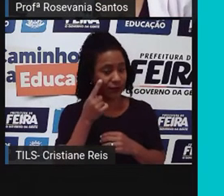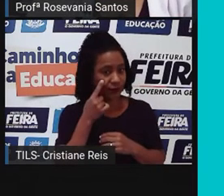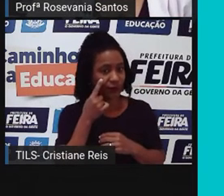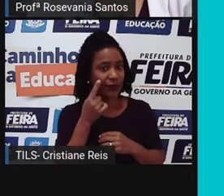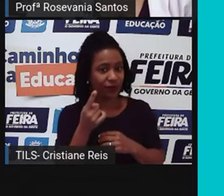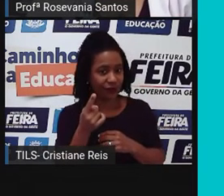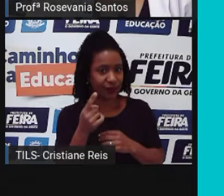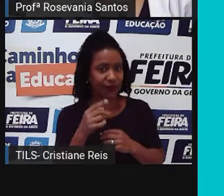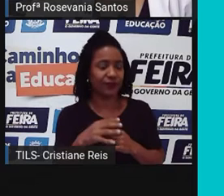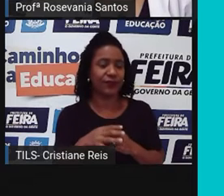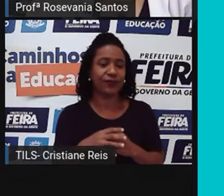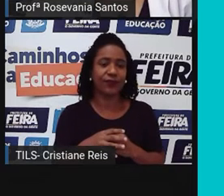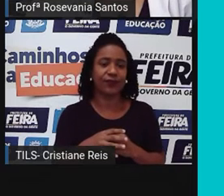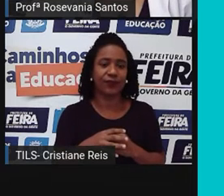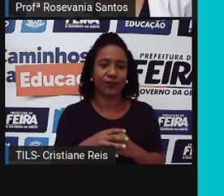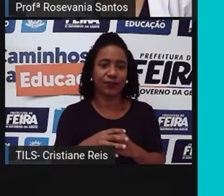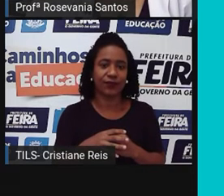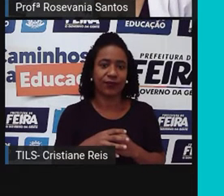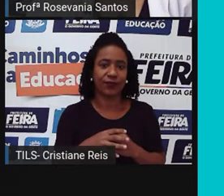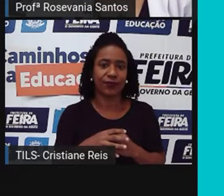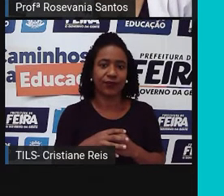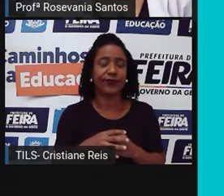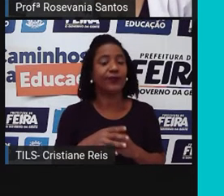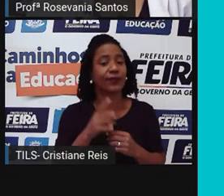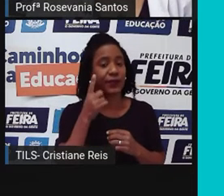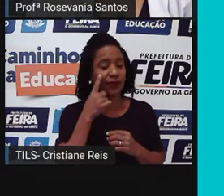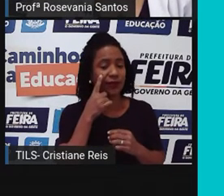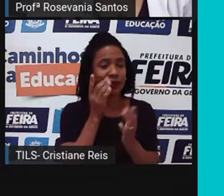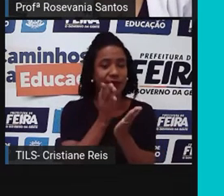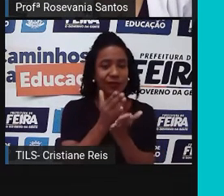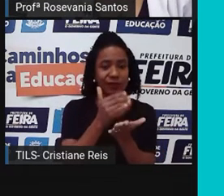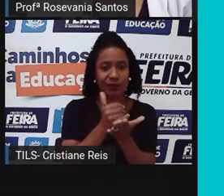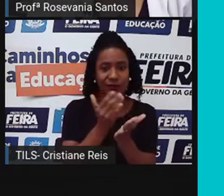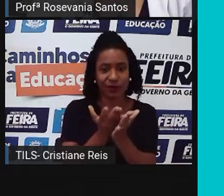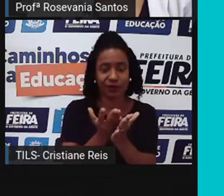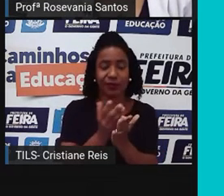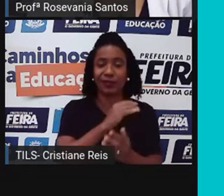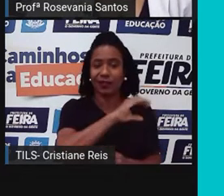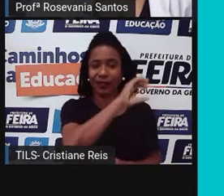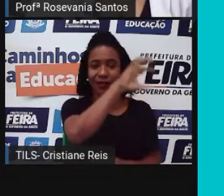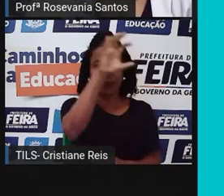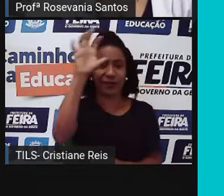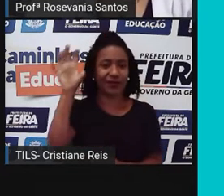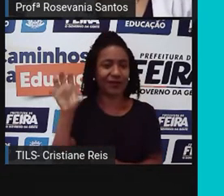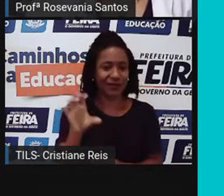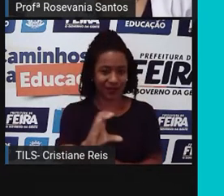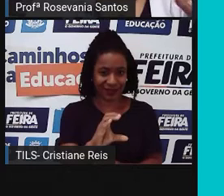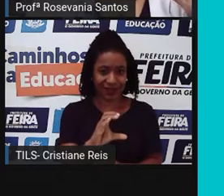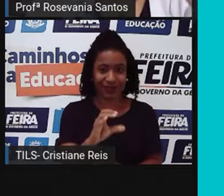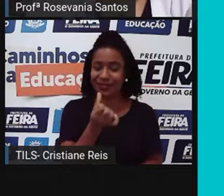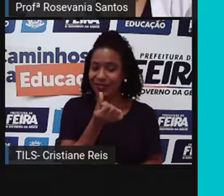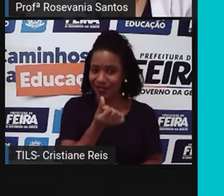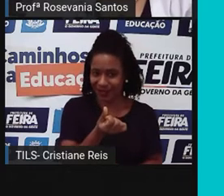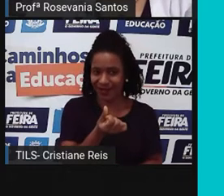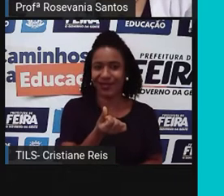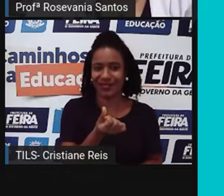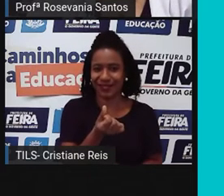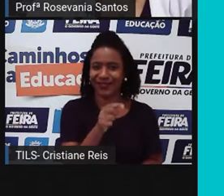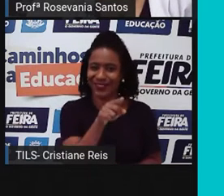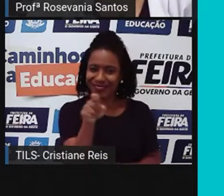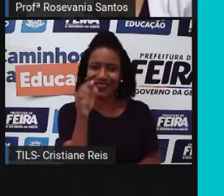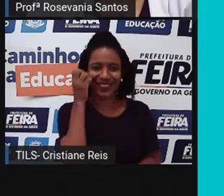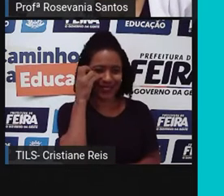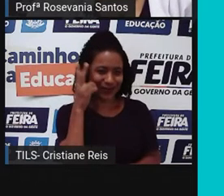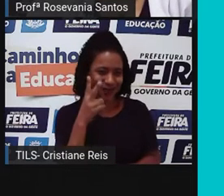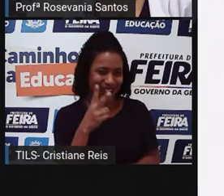para vocês. Mas, voltando à nossa ideia da divisão continental, são seis continentes aí, que você, um aluno esperto, eu sei que